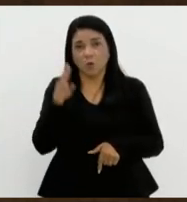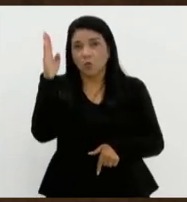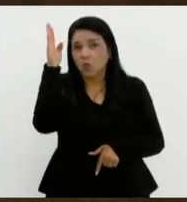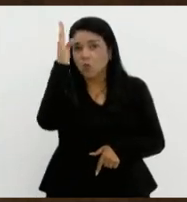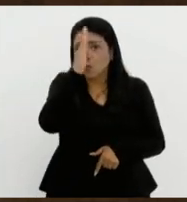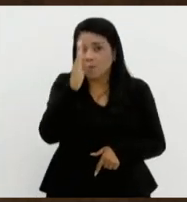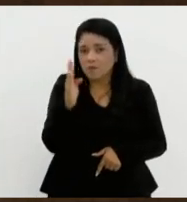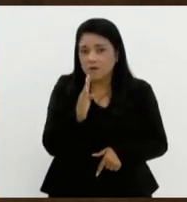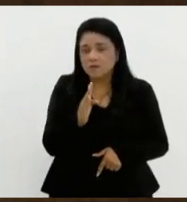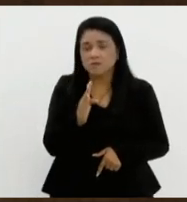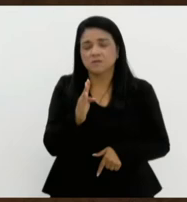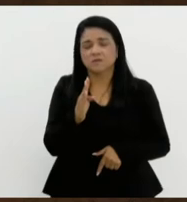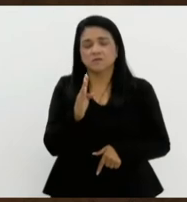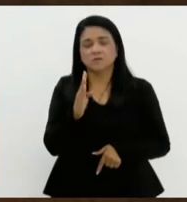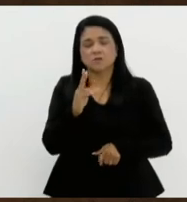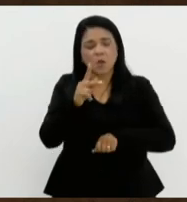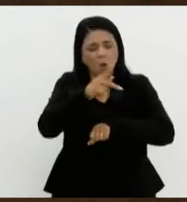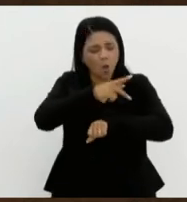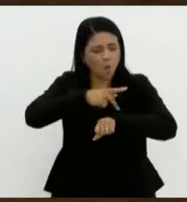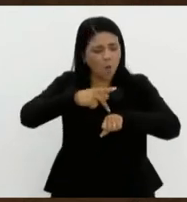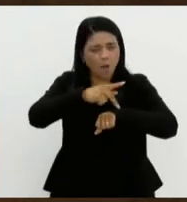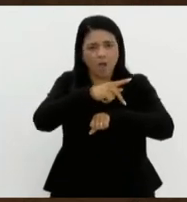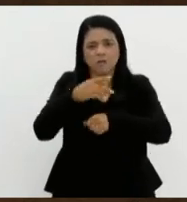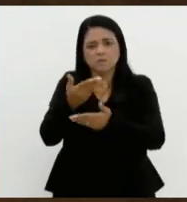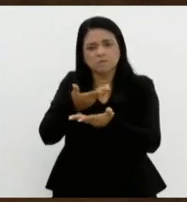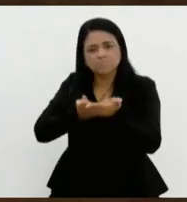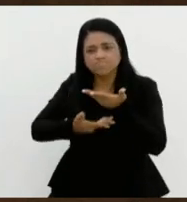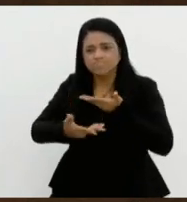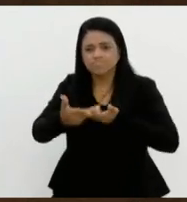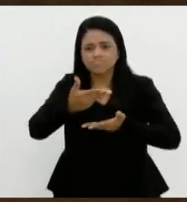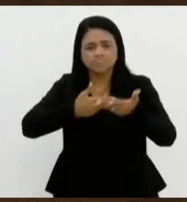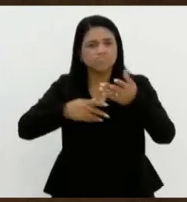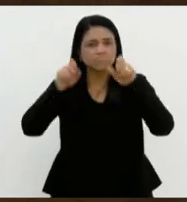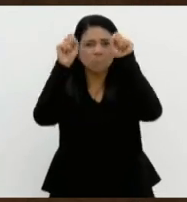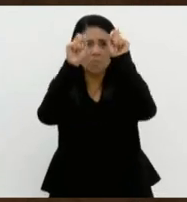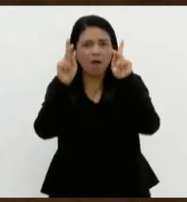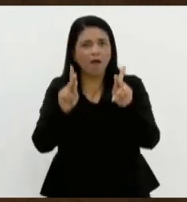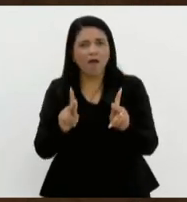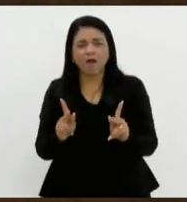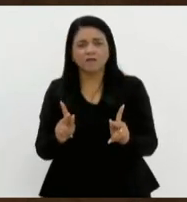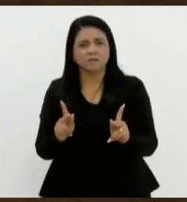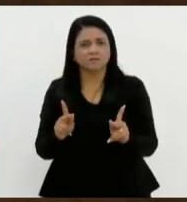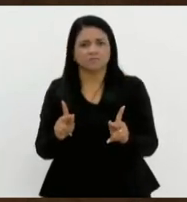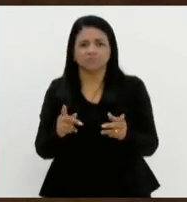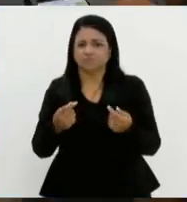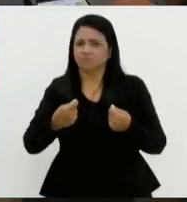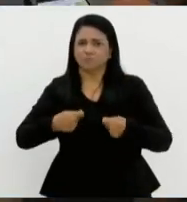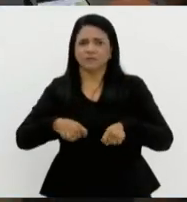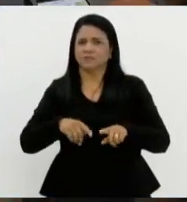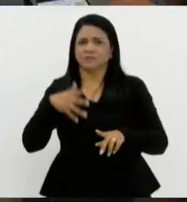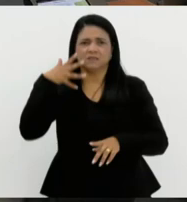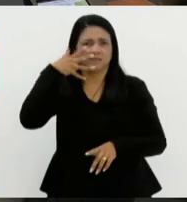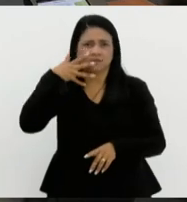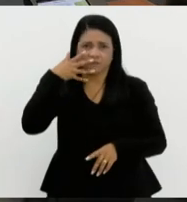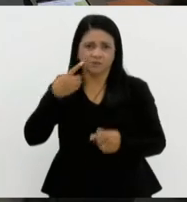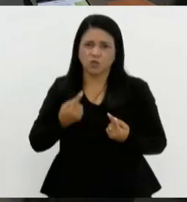foi um país diplomático, absolutamente pacífico, algo absolutamente desnecessário. Obrigado, presidente.